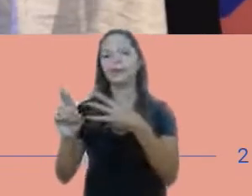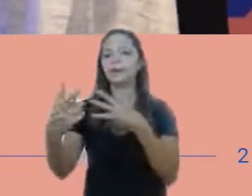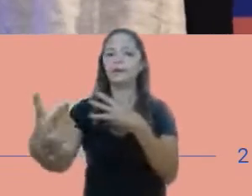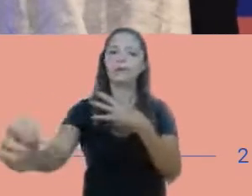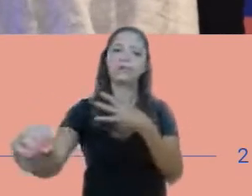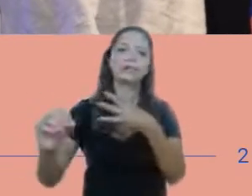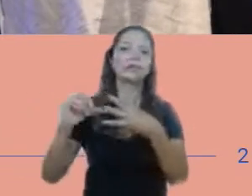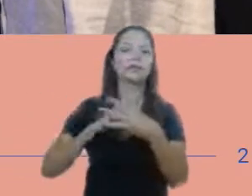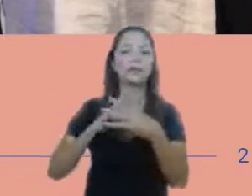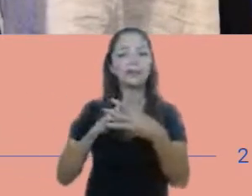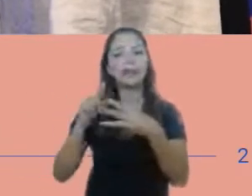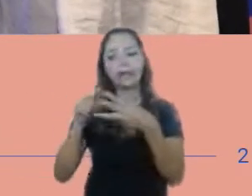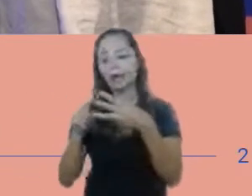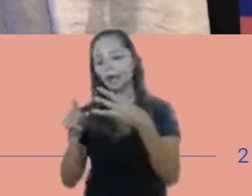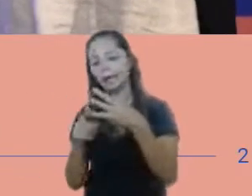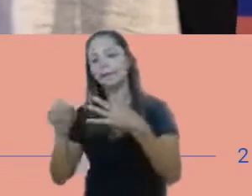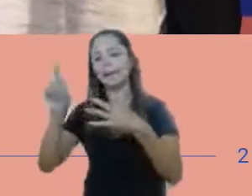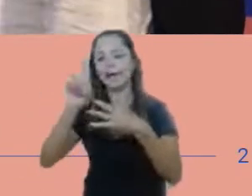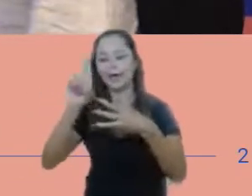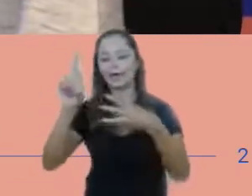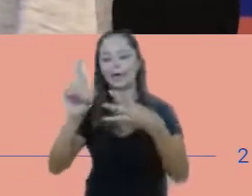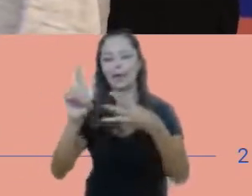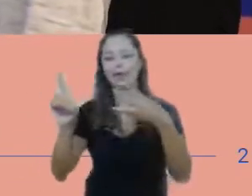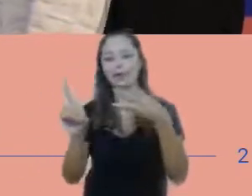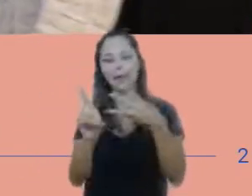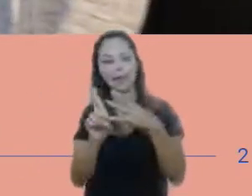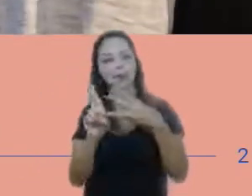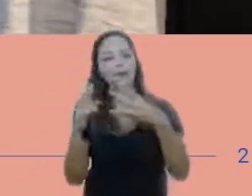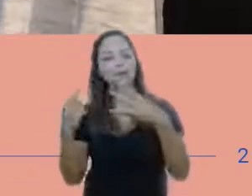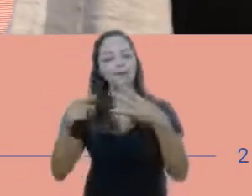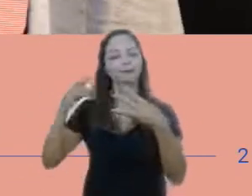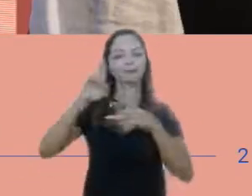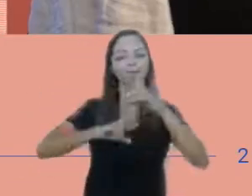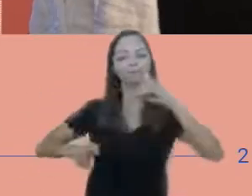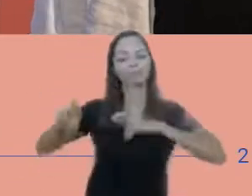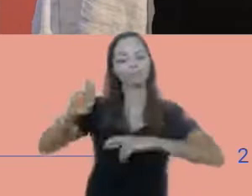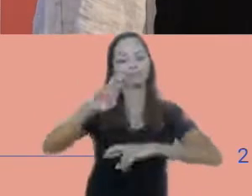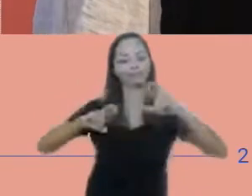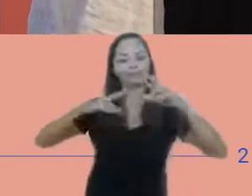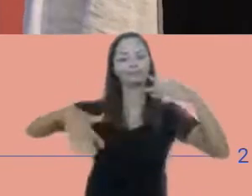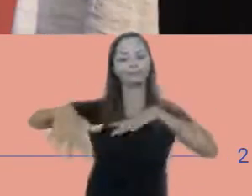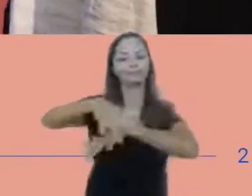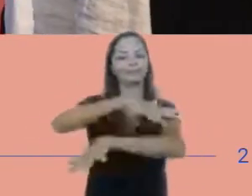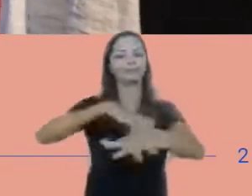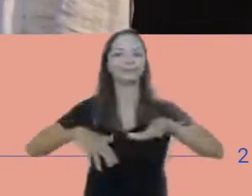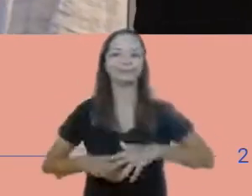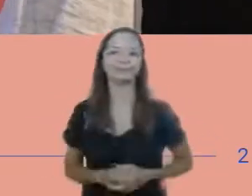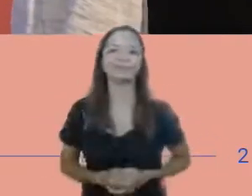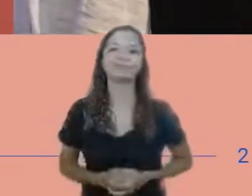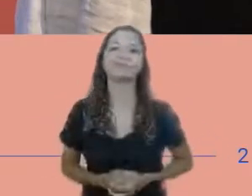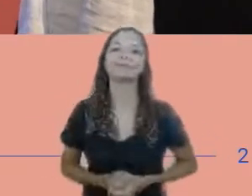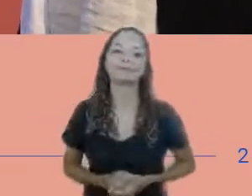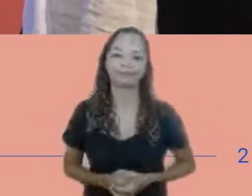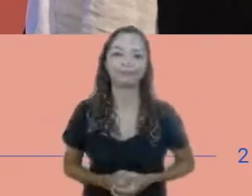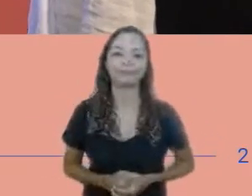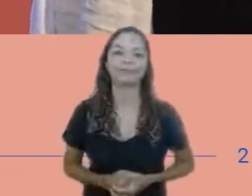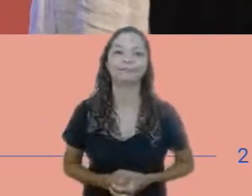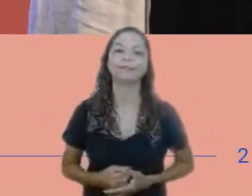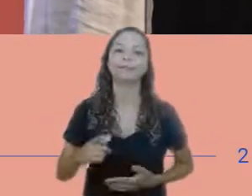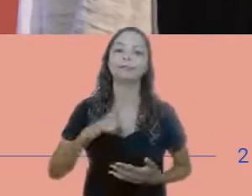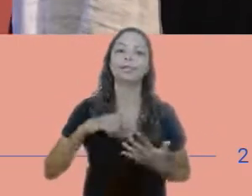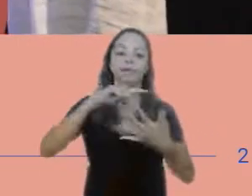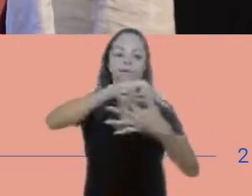produtos e serviços e rever valores atitudes e relações um bom então a gente tá falando dos cinco modelos de